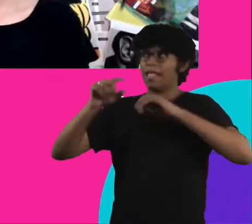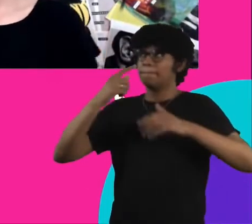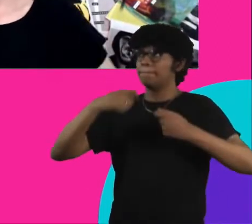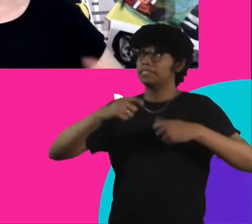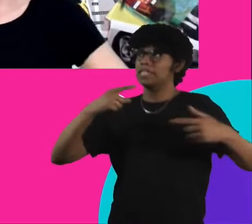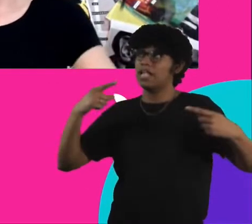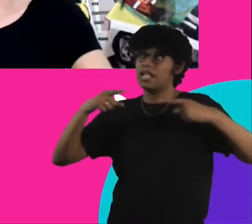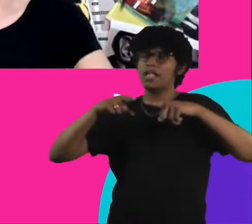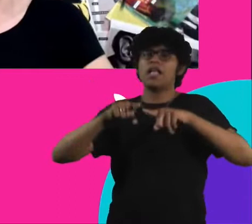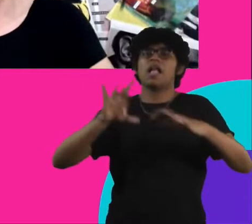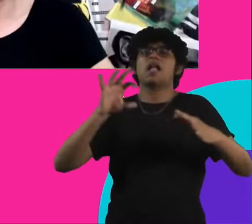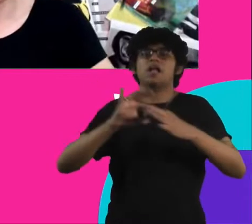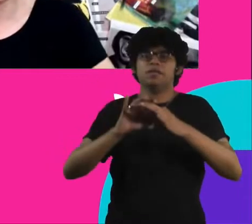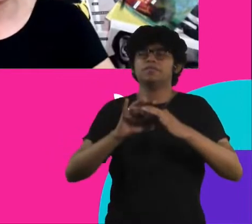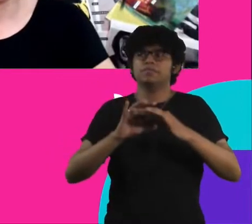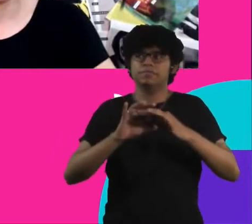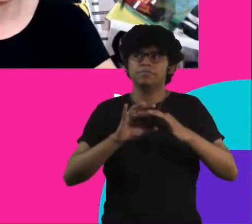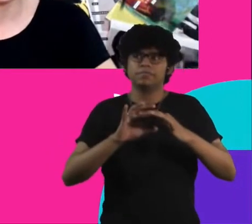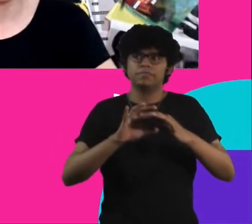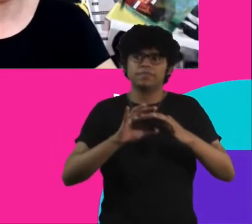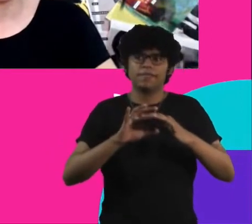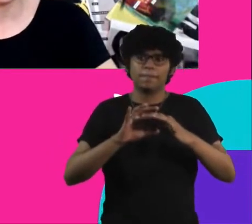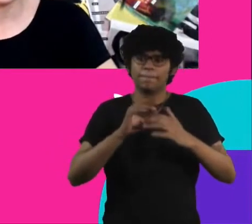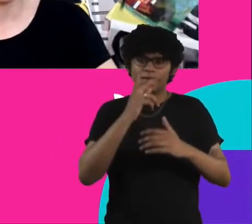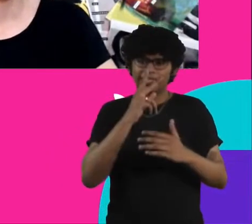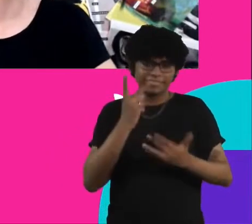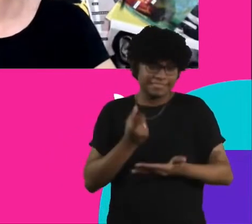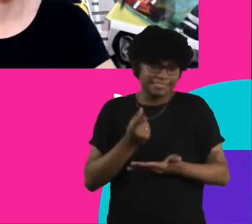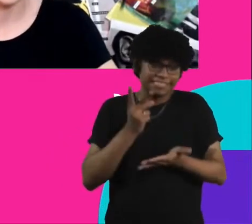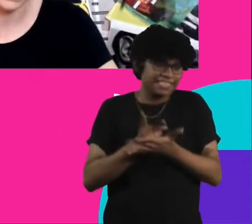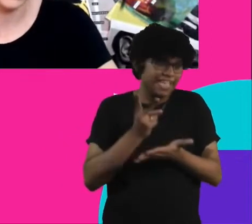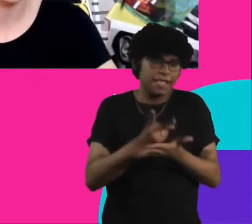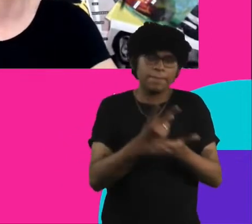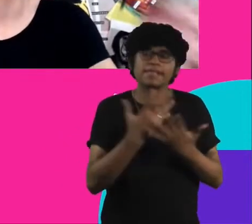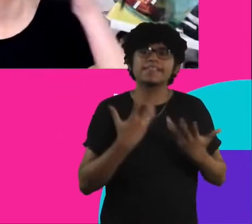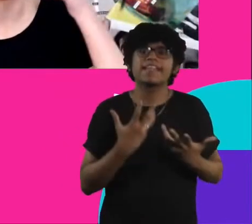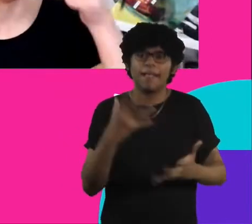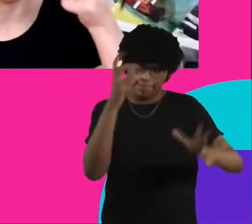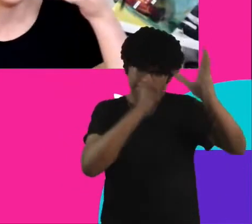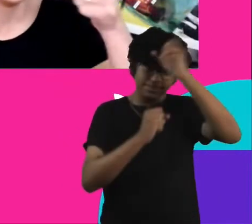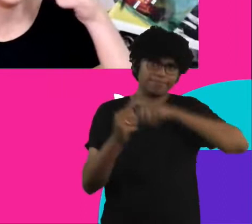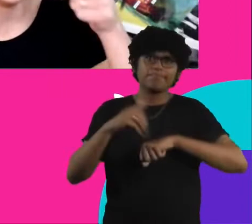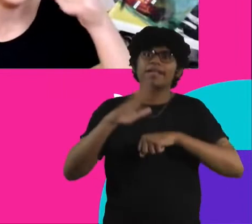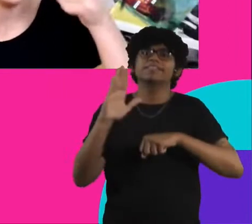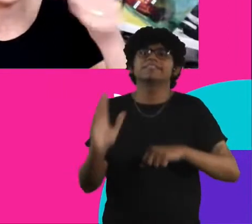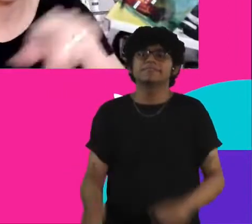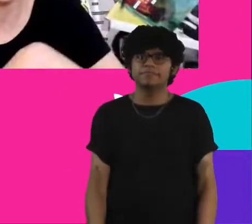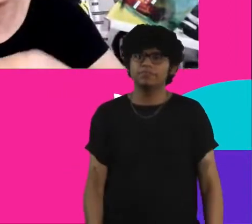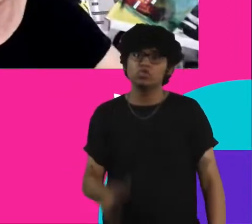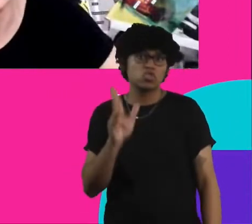tem que estar muito ligada a essa nossa eterna vontade de querer aprender. Nunca